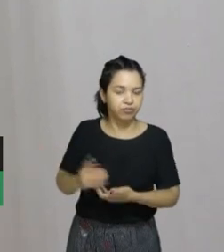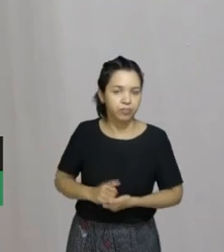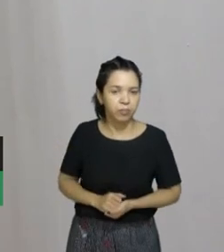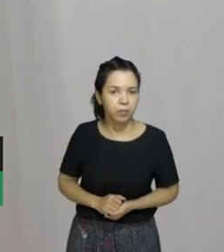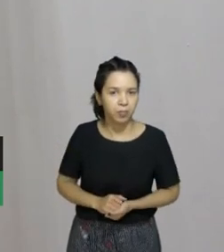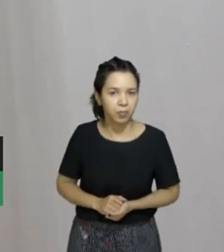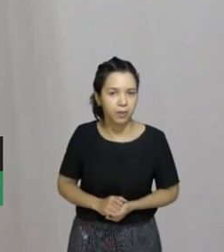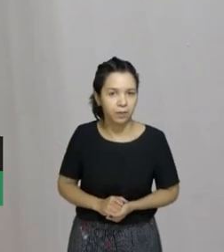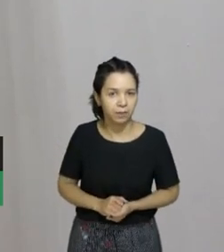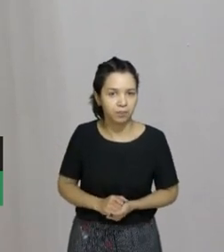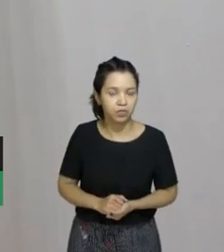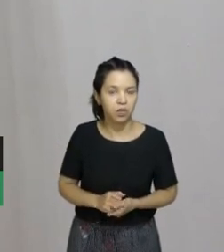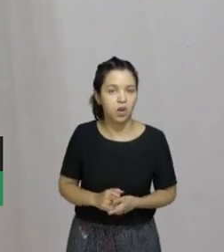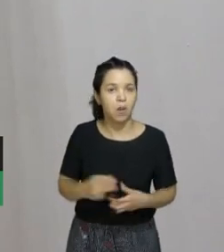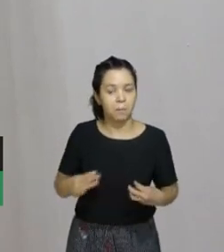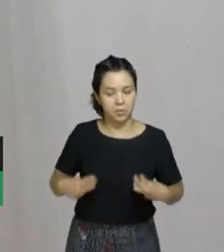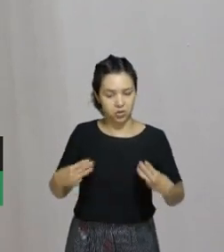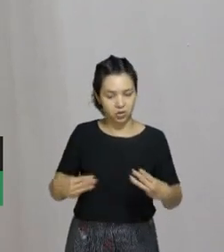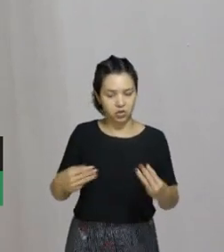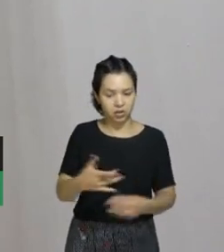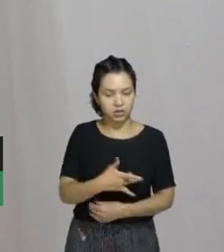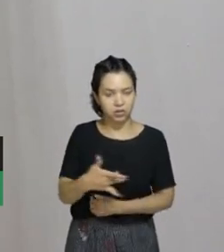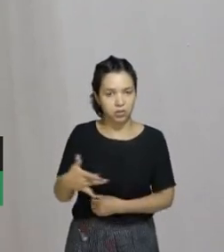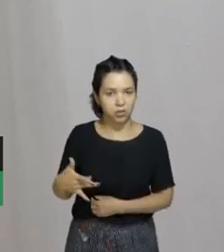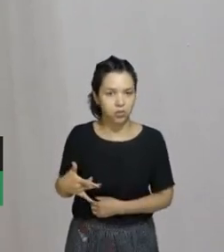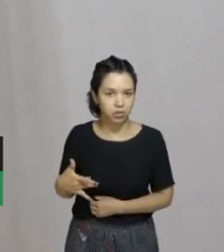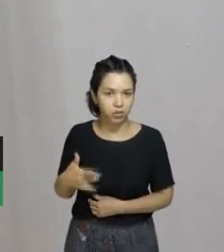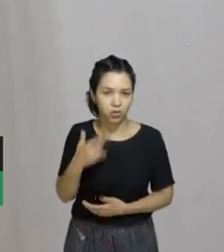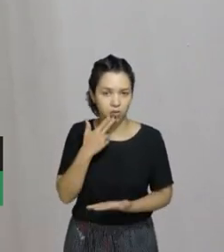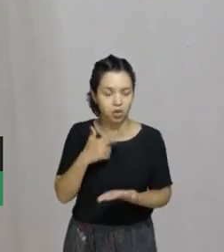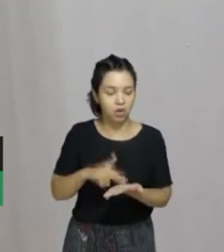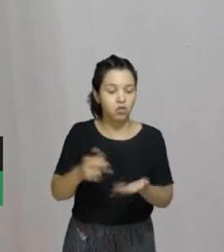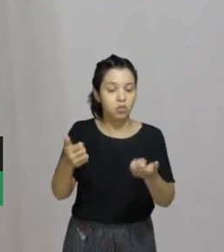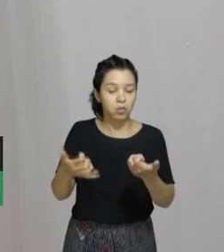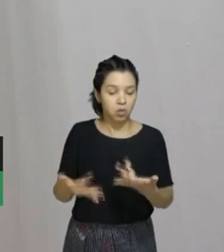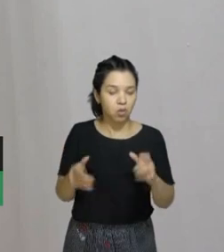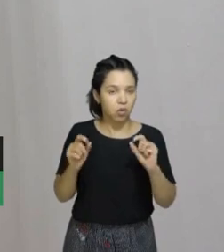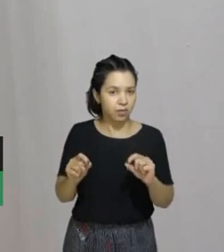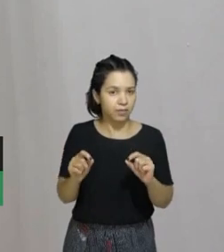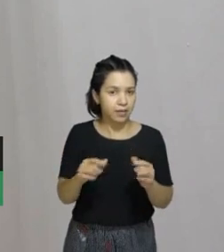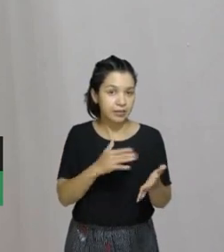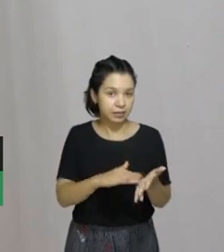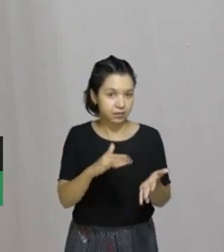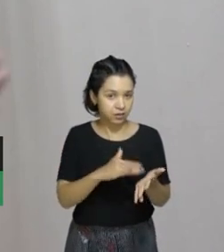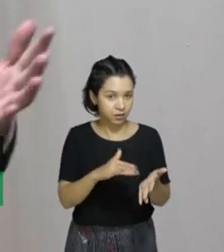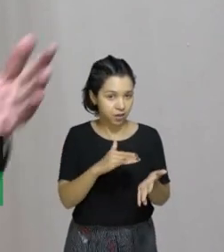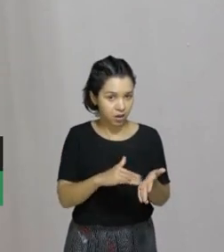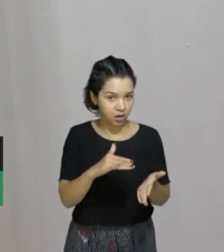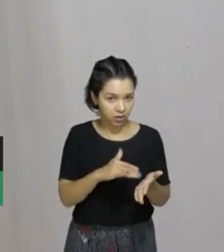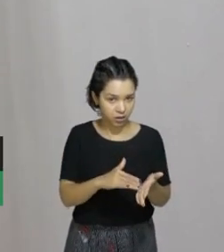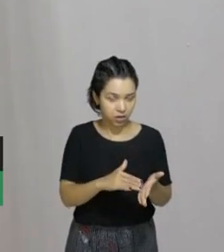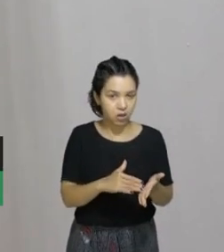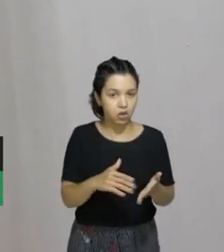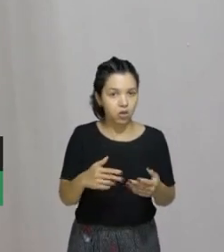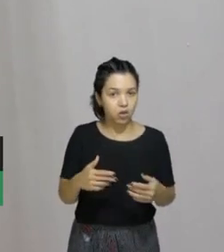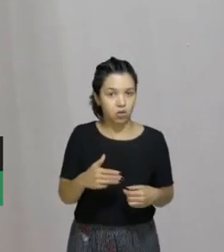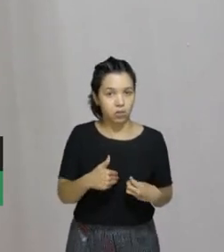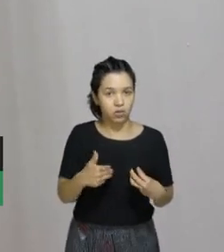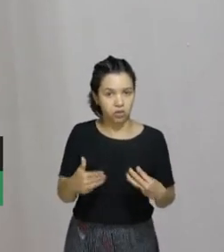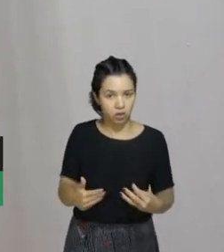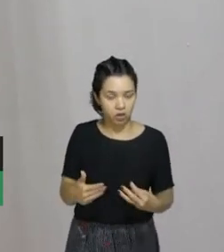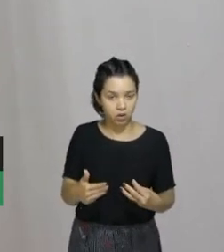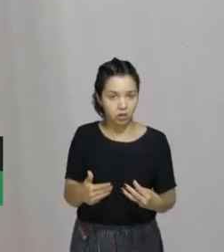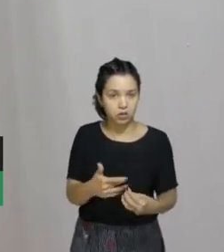Confira a nota do Ministério da Saúde. Secretaria de Atenção Primária à Saúde do Ministério da Saúde promoveu